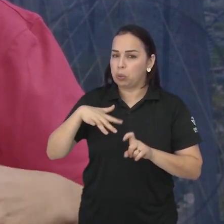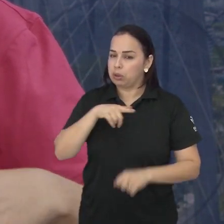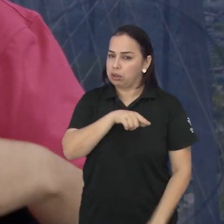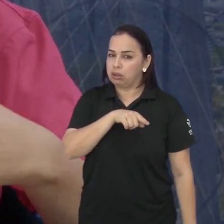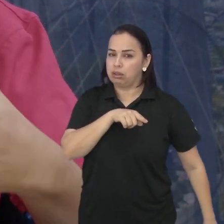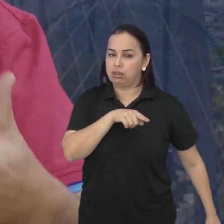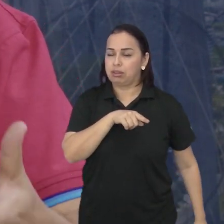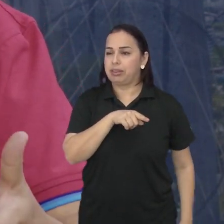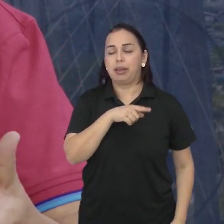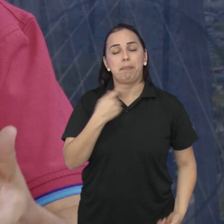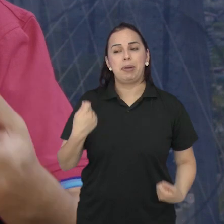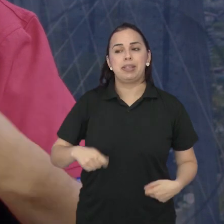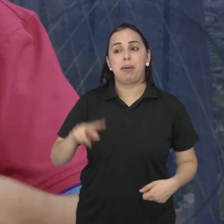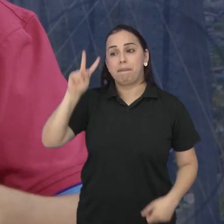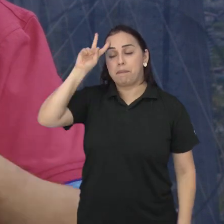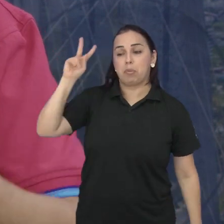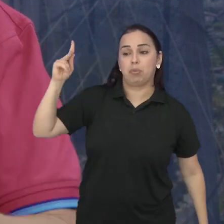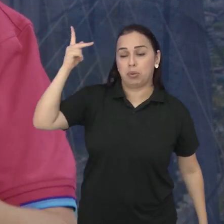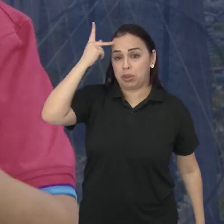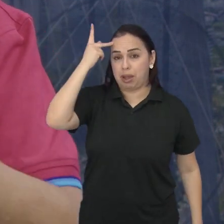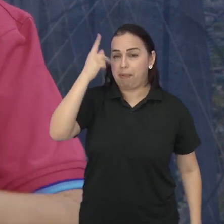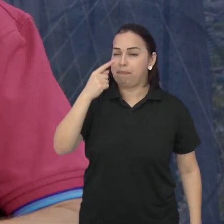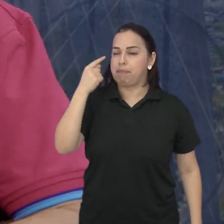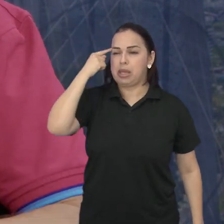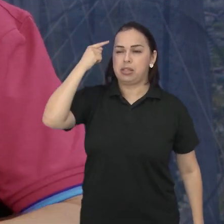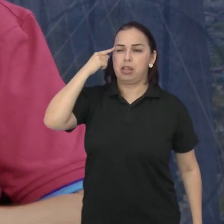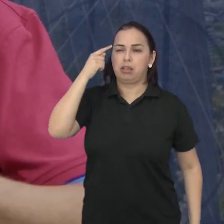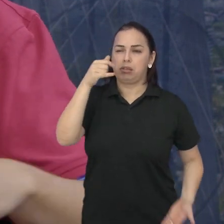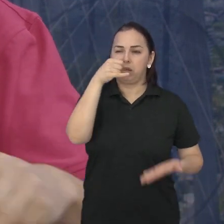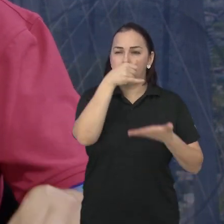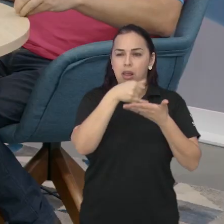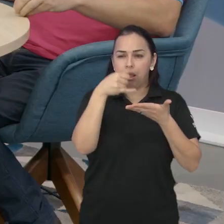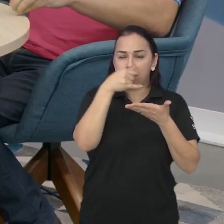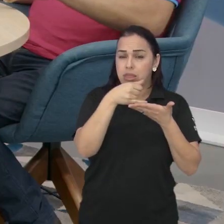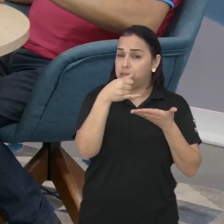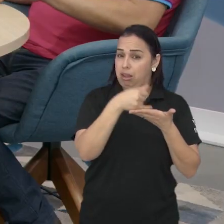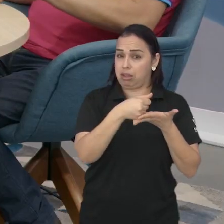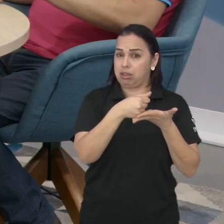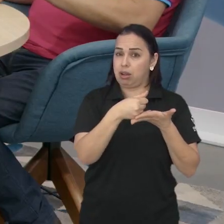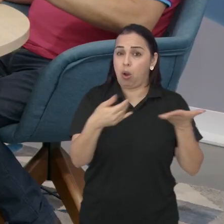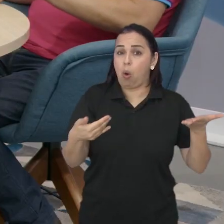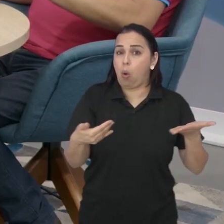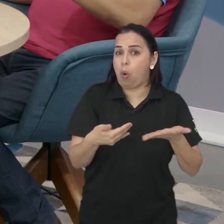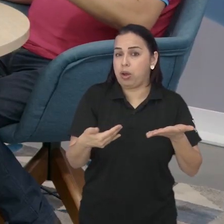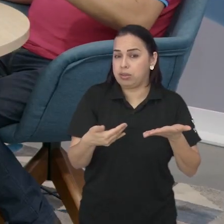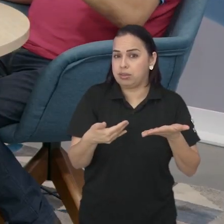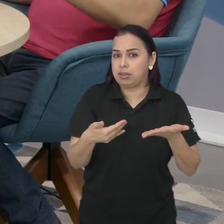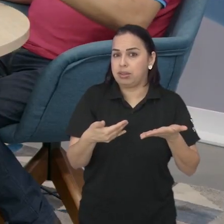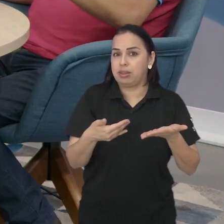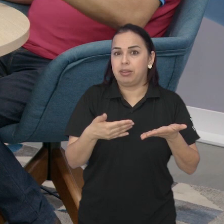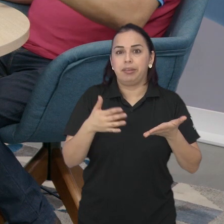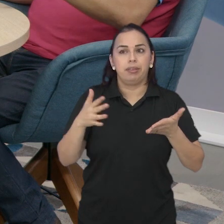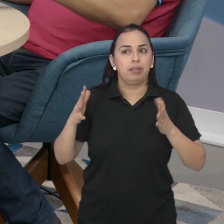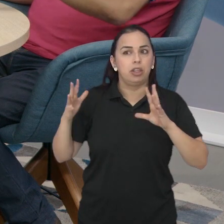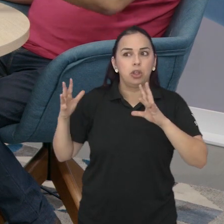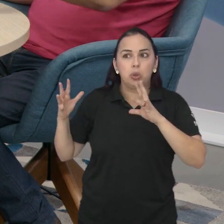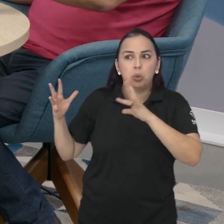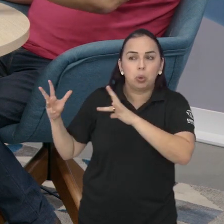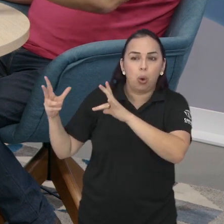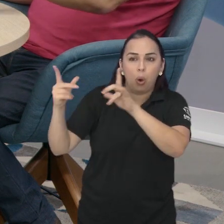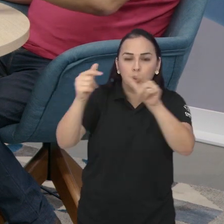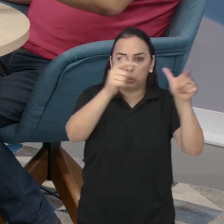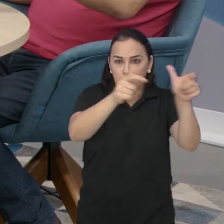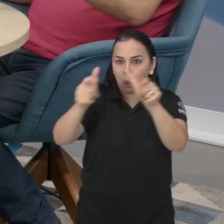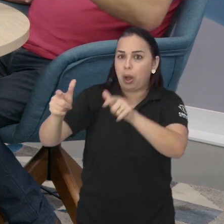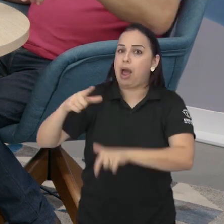precisa ir desconstruindo, pensando que a droga hoje, seja ela lícita ou ilícita, ela está presente na sociabilidade